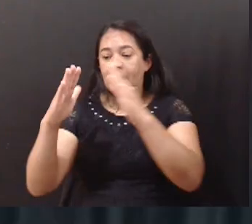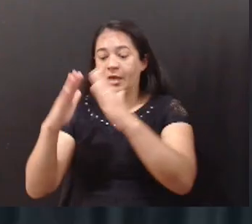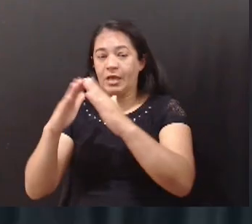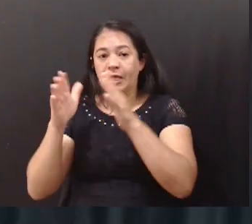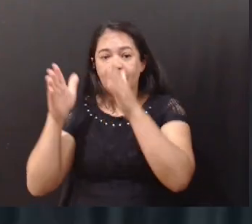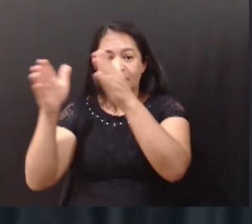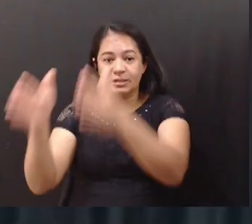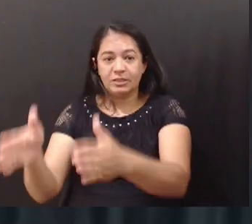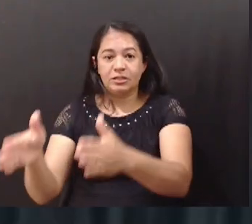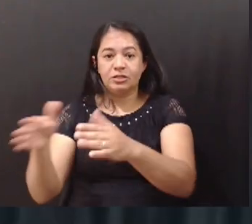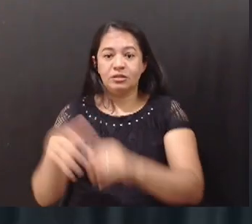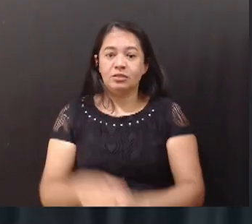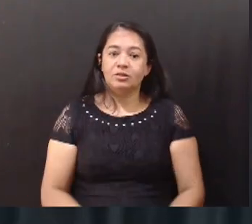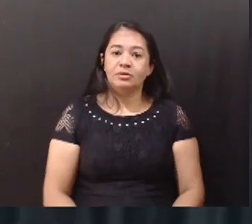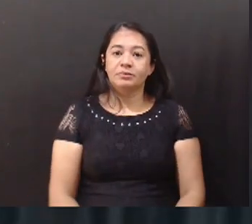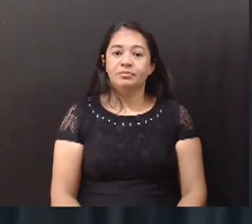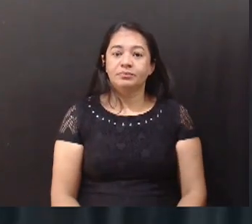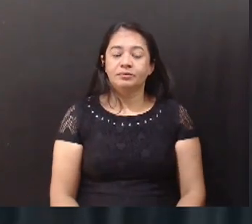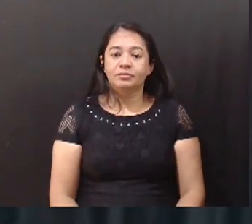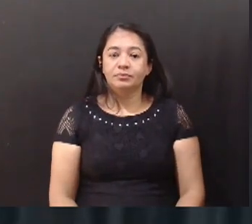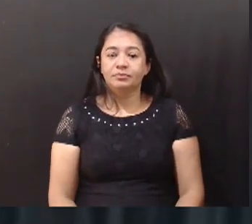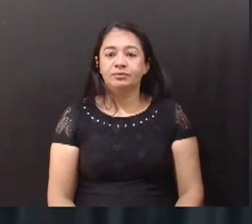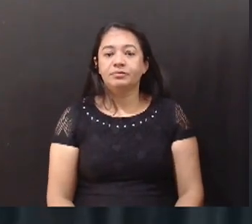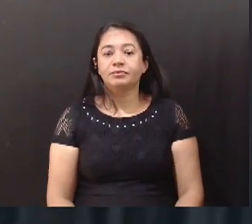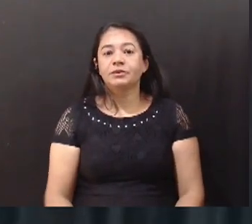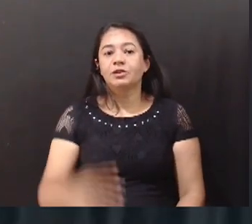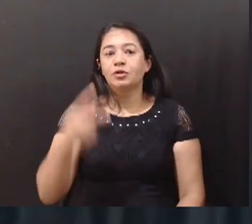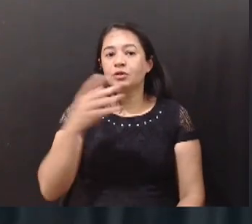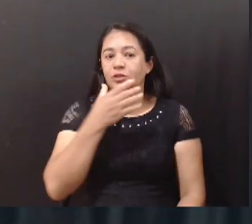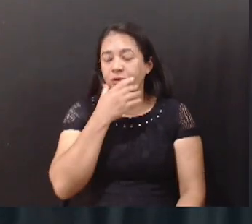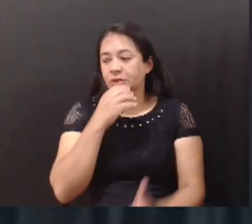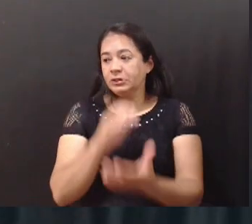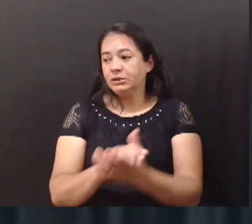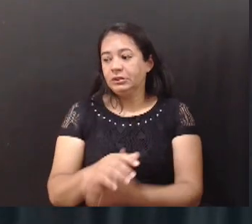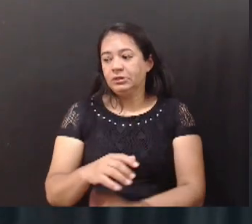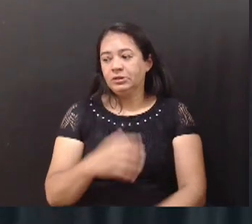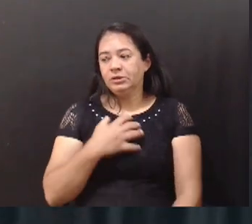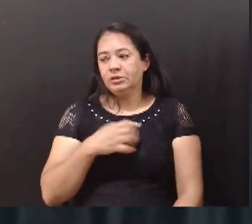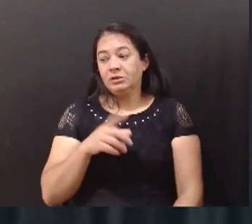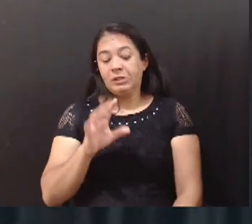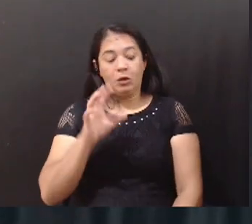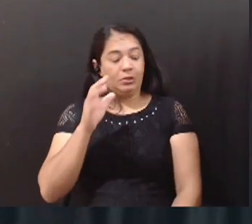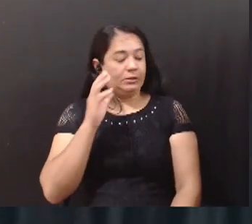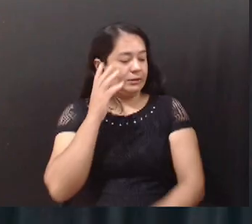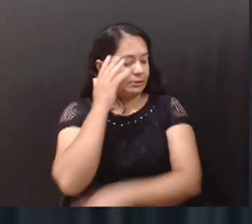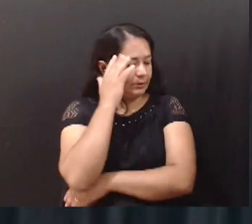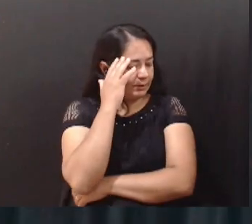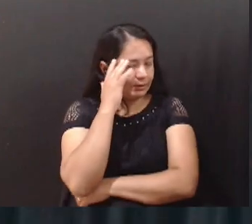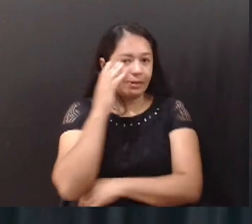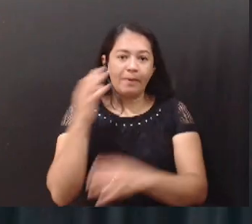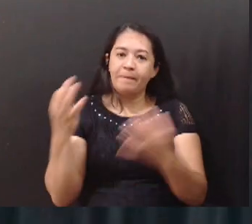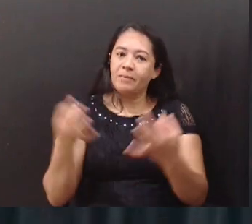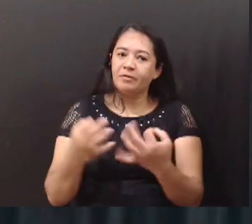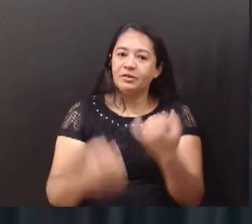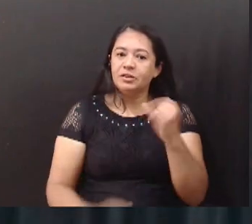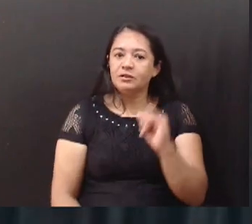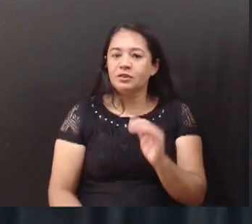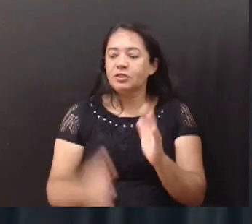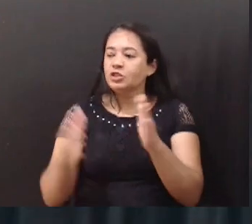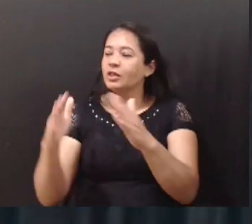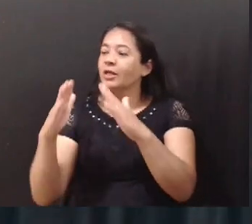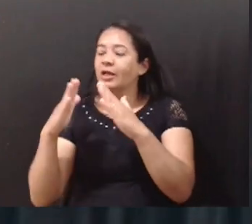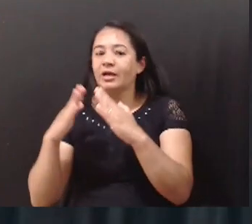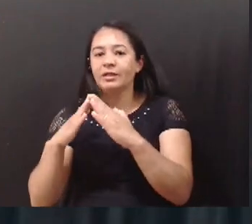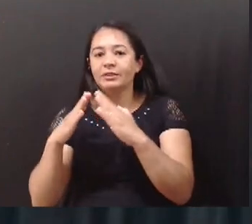seu filho estiver meio amuado, vai falar, aconteceu alguma coisa. Perfeito. Se você chegar em casa e tiver